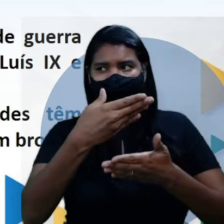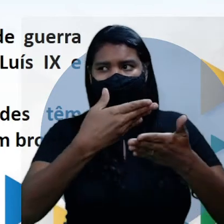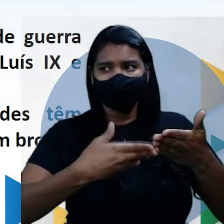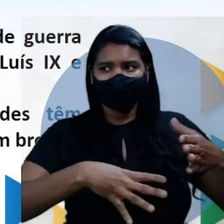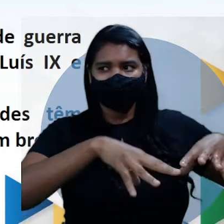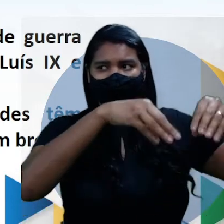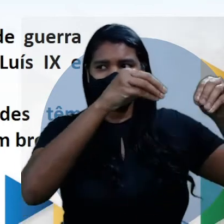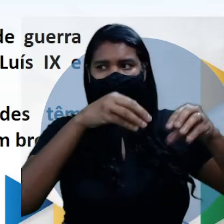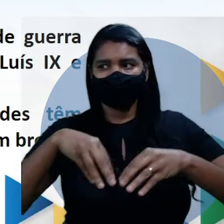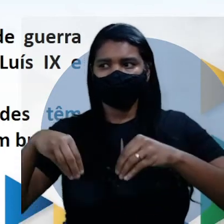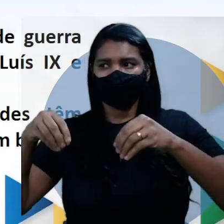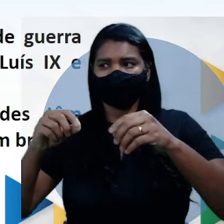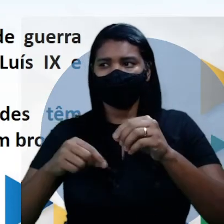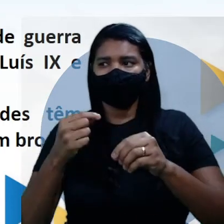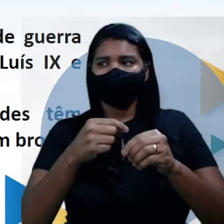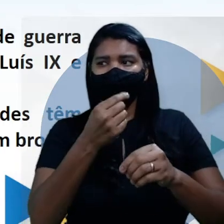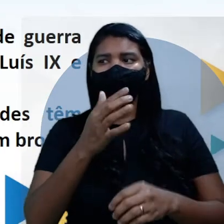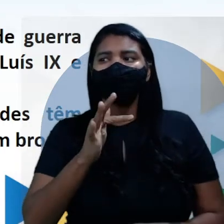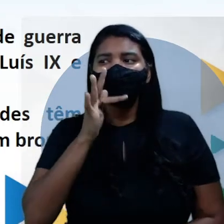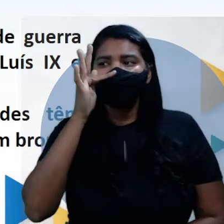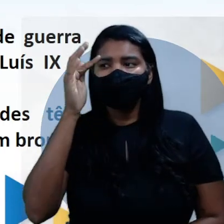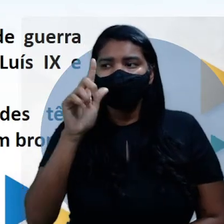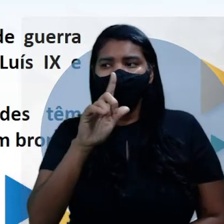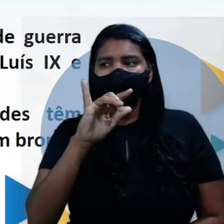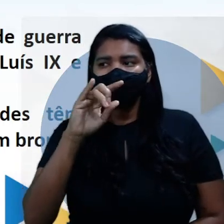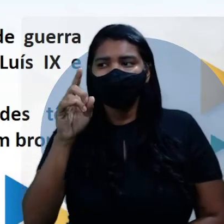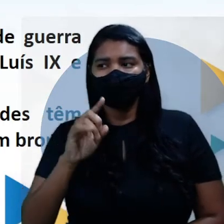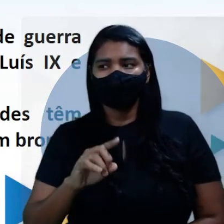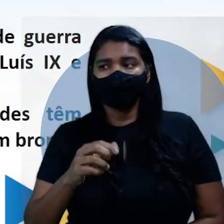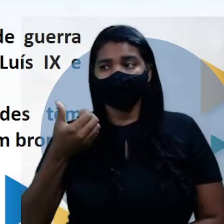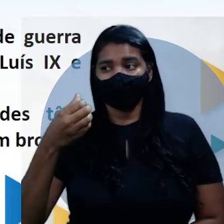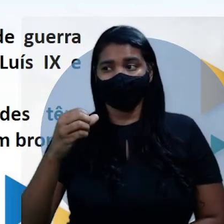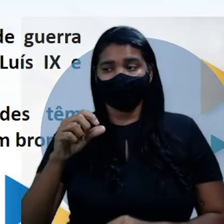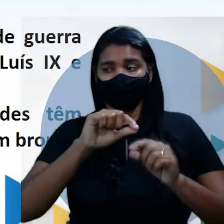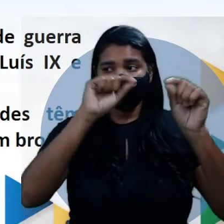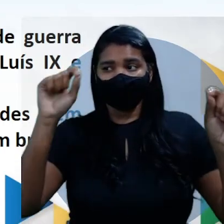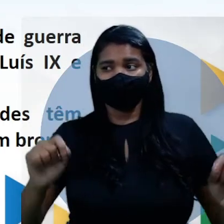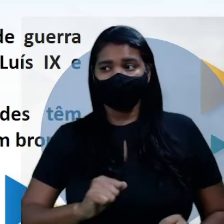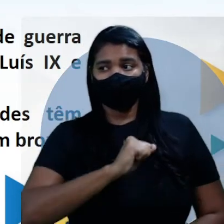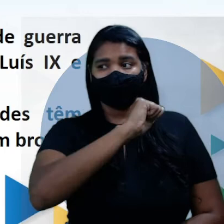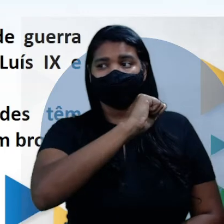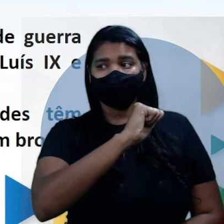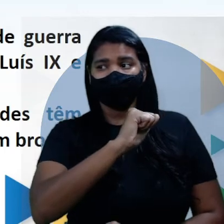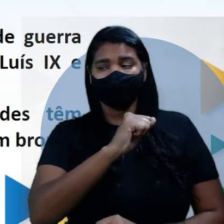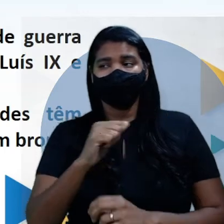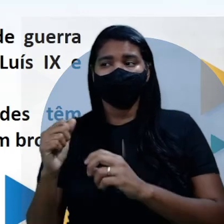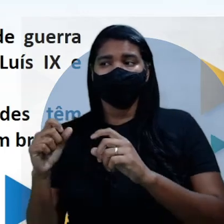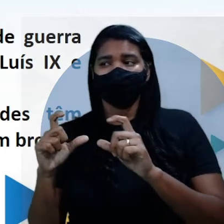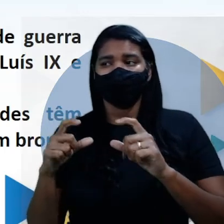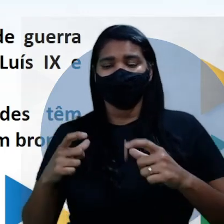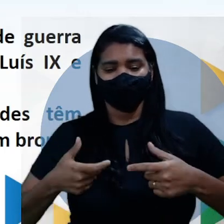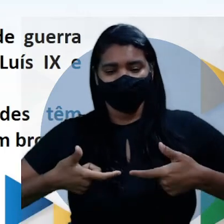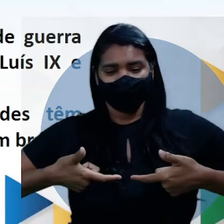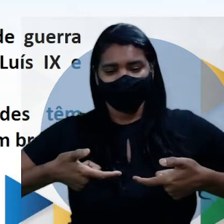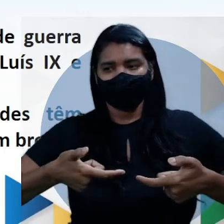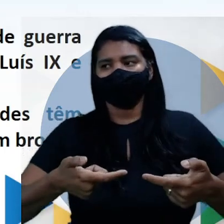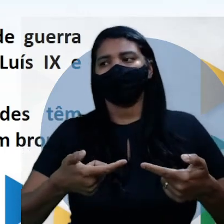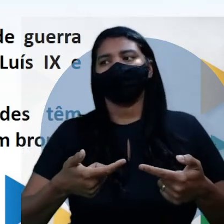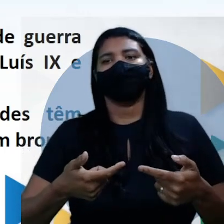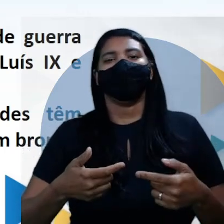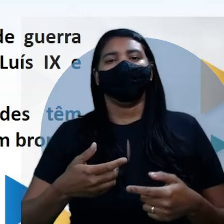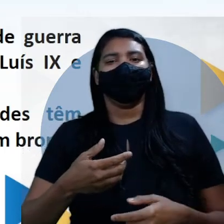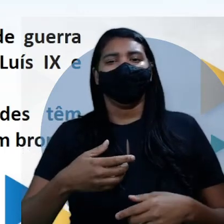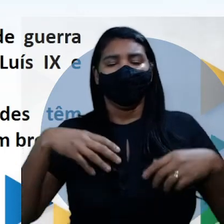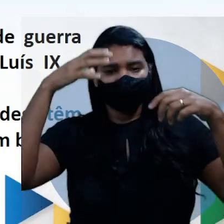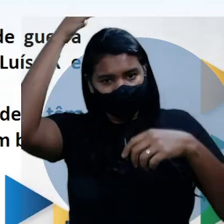suspensas e bordados de flor de lis, e 16 escudos de guerra fazem referência, respectivamente, ao rei Luís